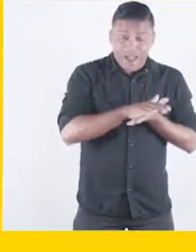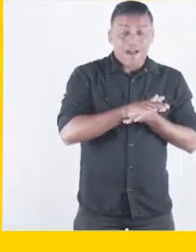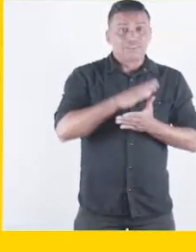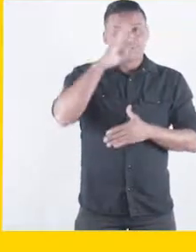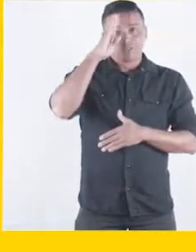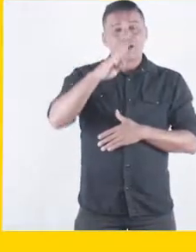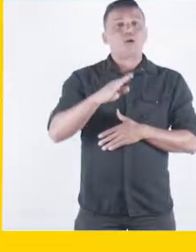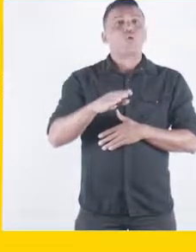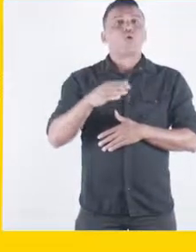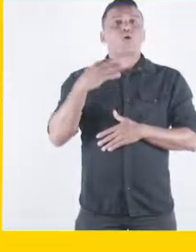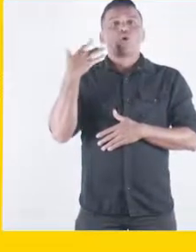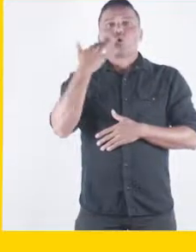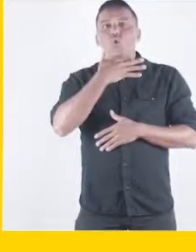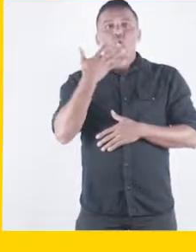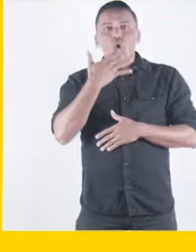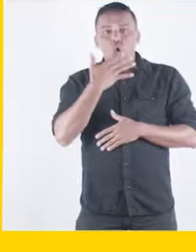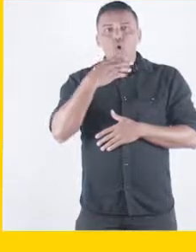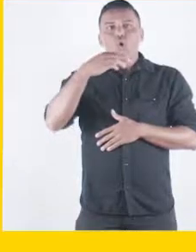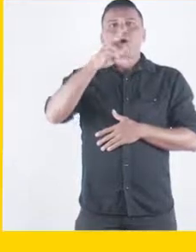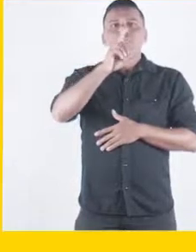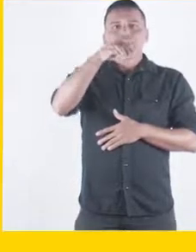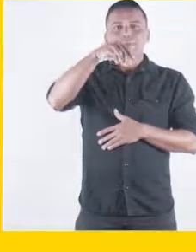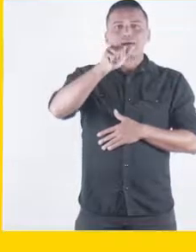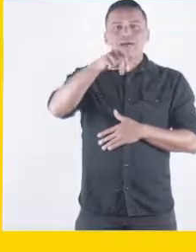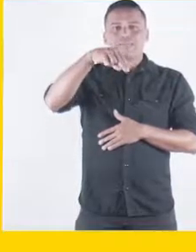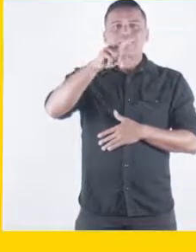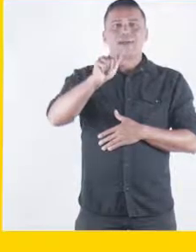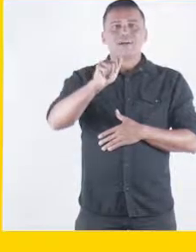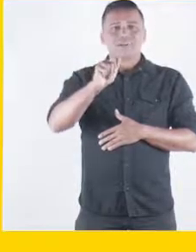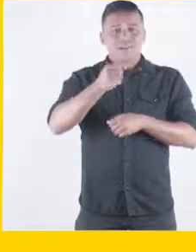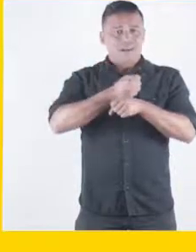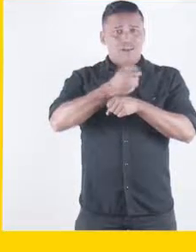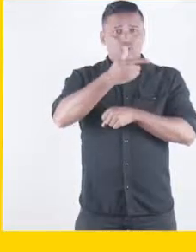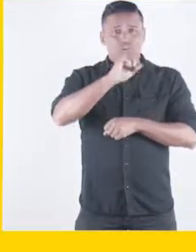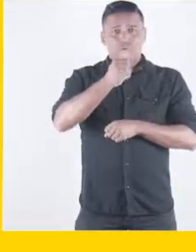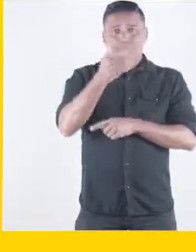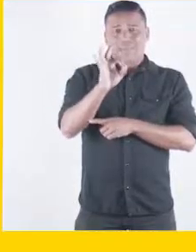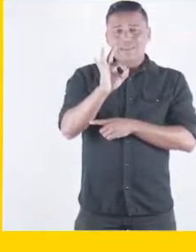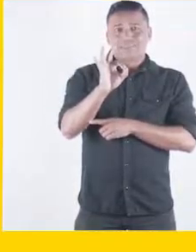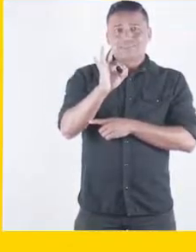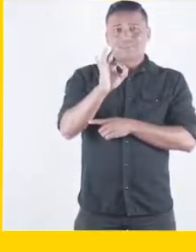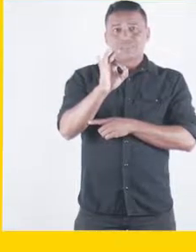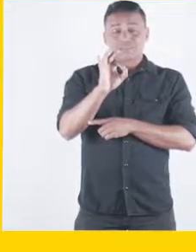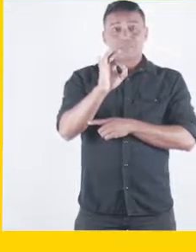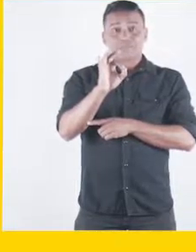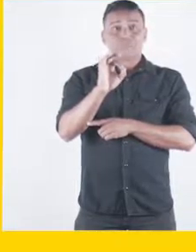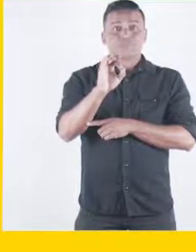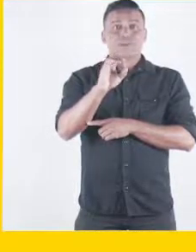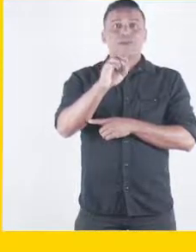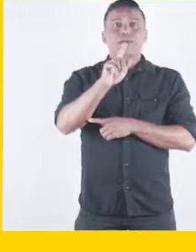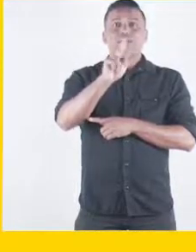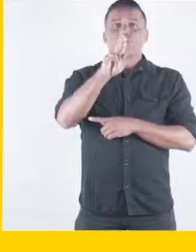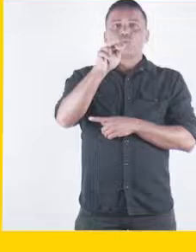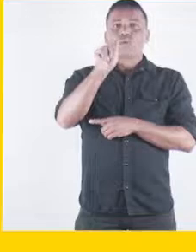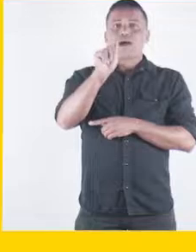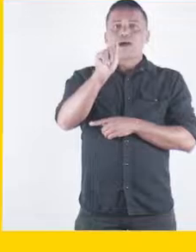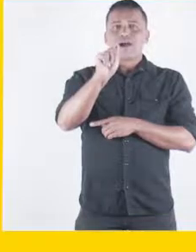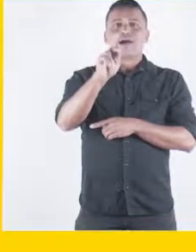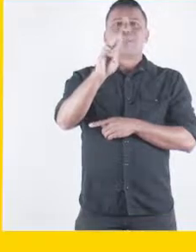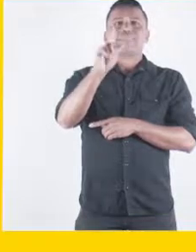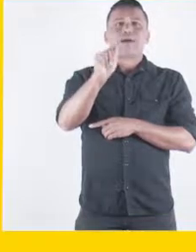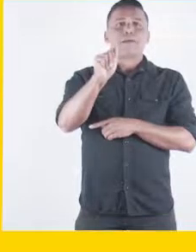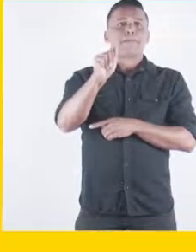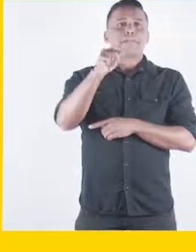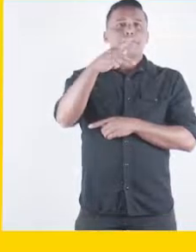da Demanda, de 2010, Guarda pra Mim, esse que a gente comentou, ou que